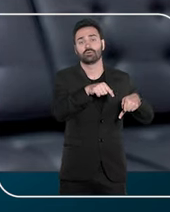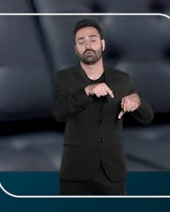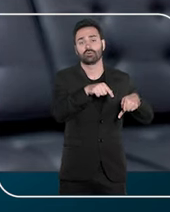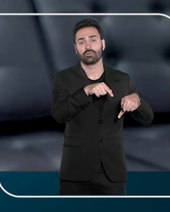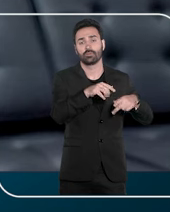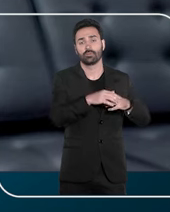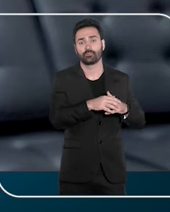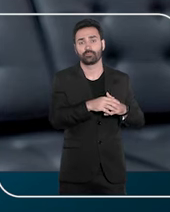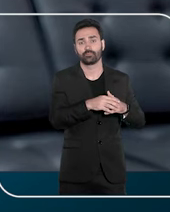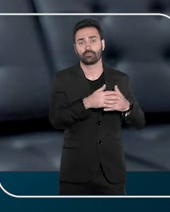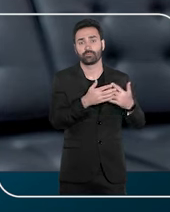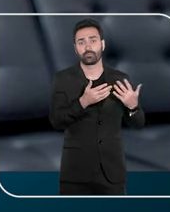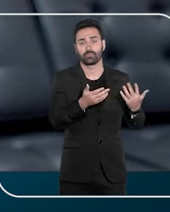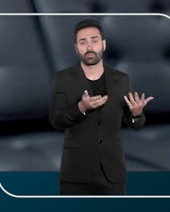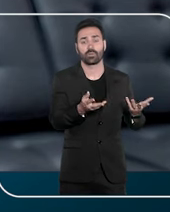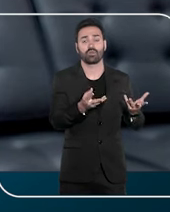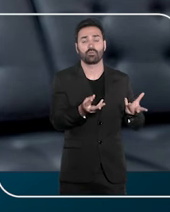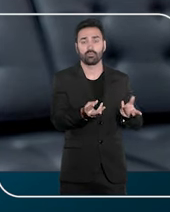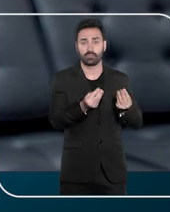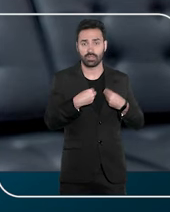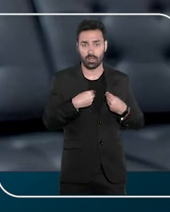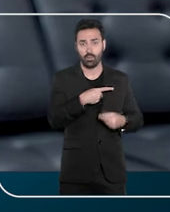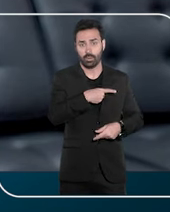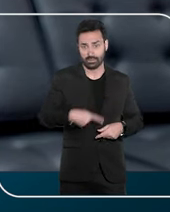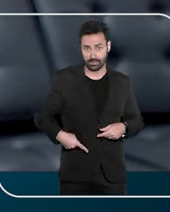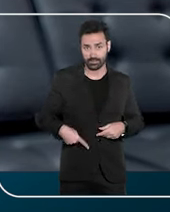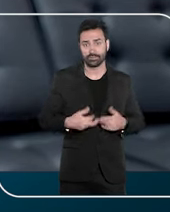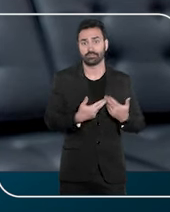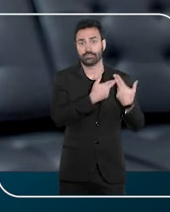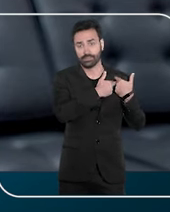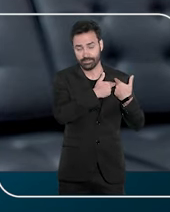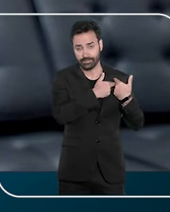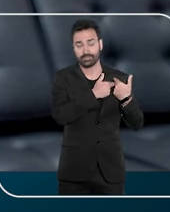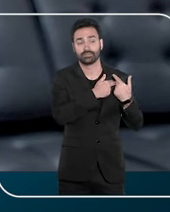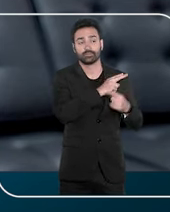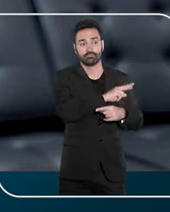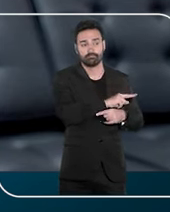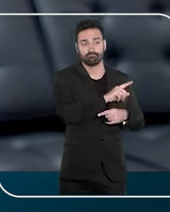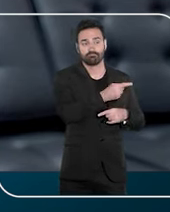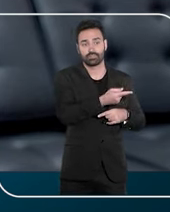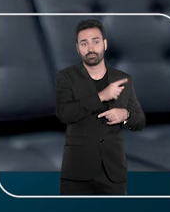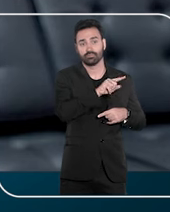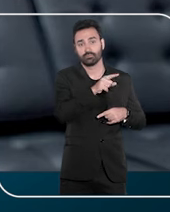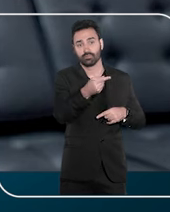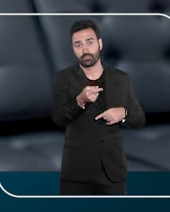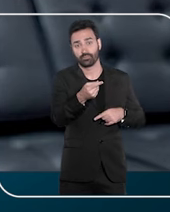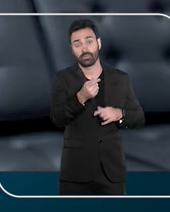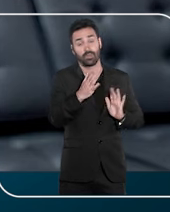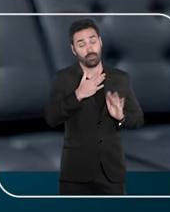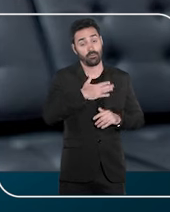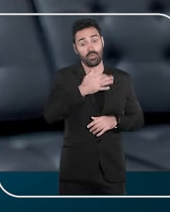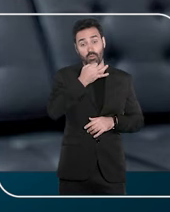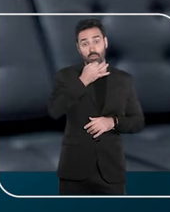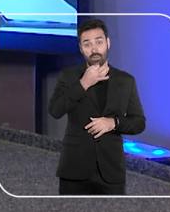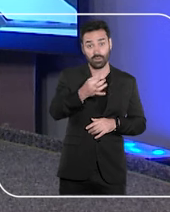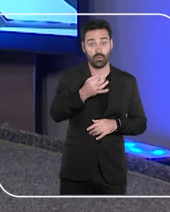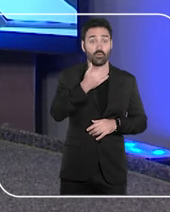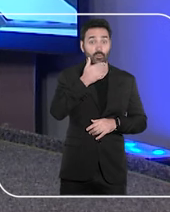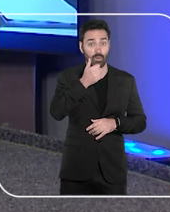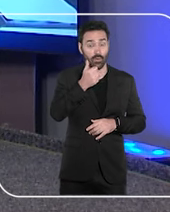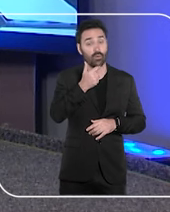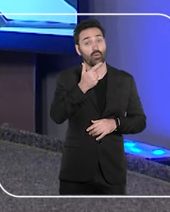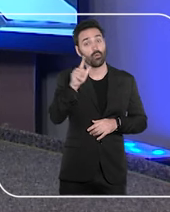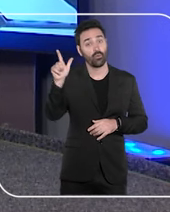esta presidência. Na verdade, no meu entender, quem deveria ser o presidente era o ministro Dias Moura Ribeiro,